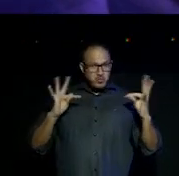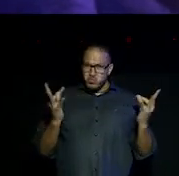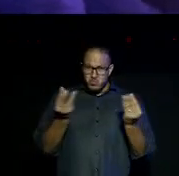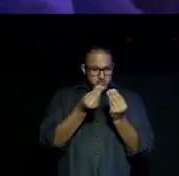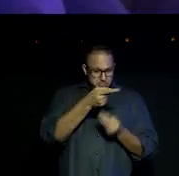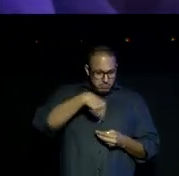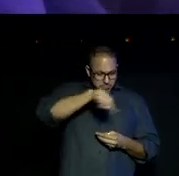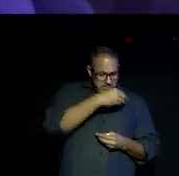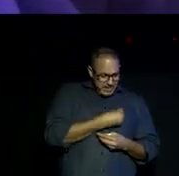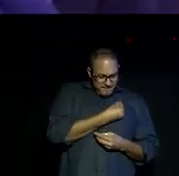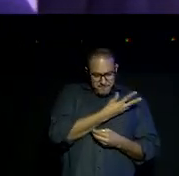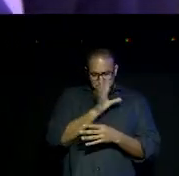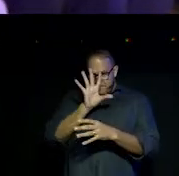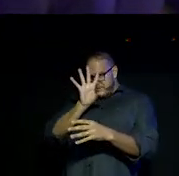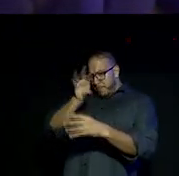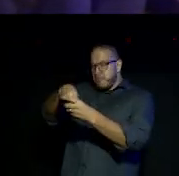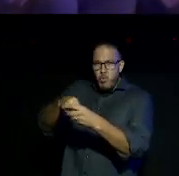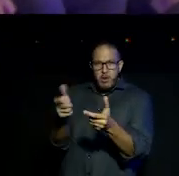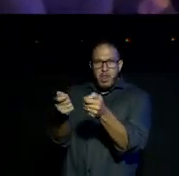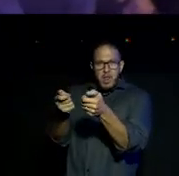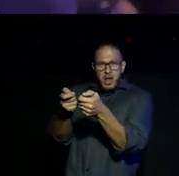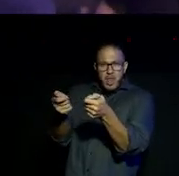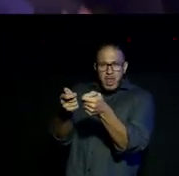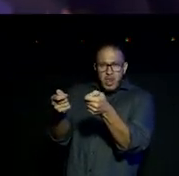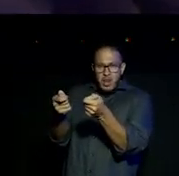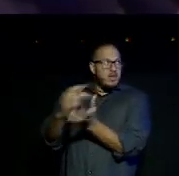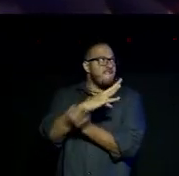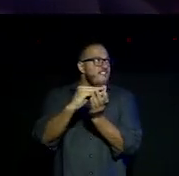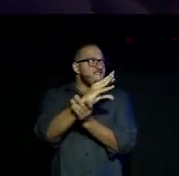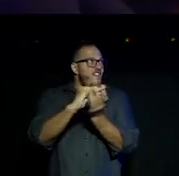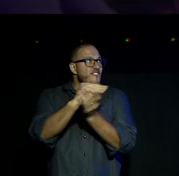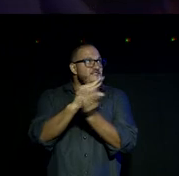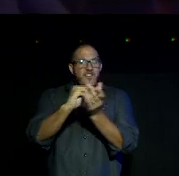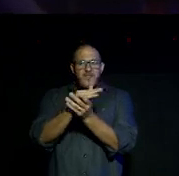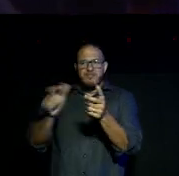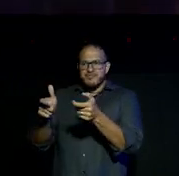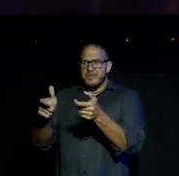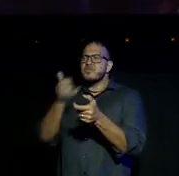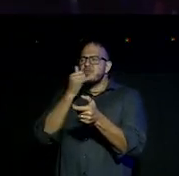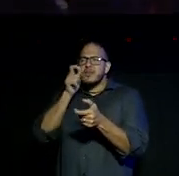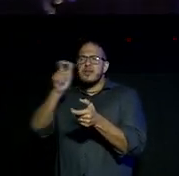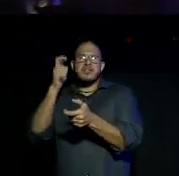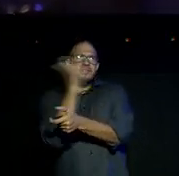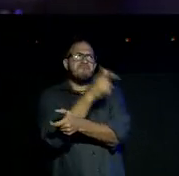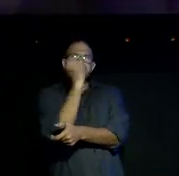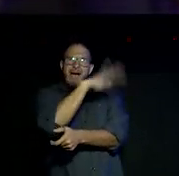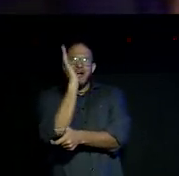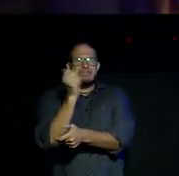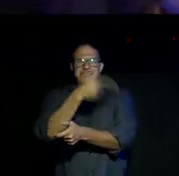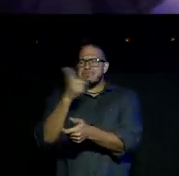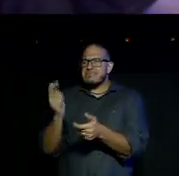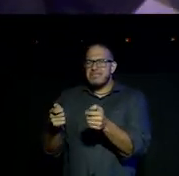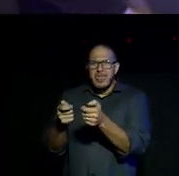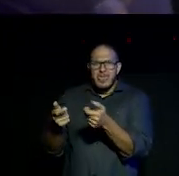vida. A vida perdeu os seus atributos naturais. E o game copiou. Portanto, está muito mais interessante. Quando eu parei para